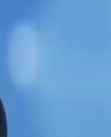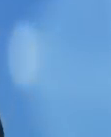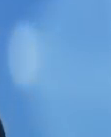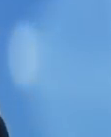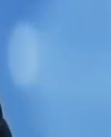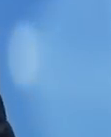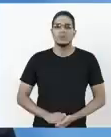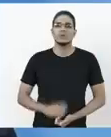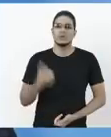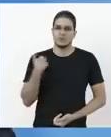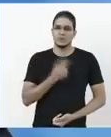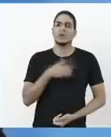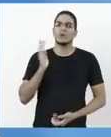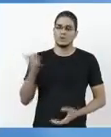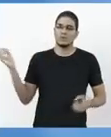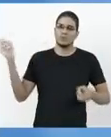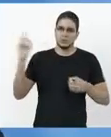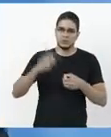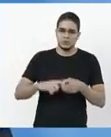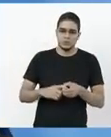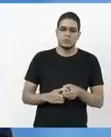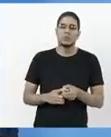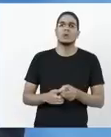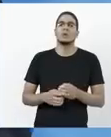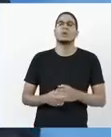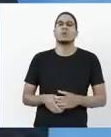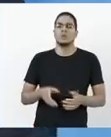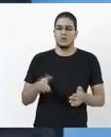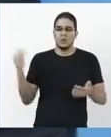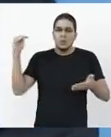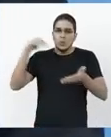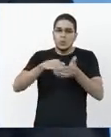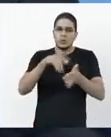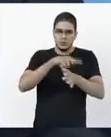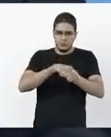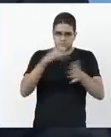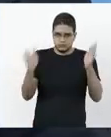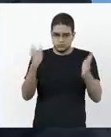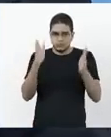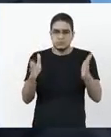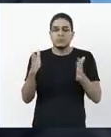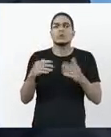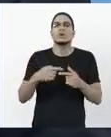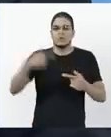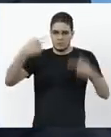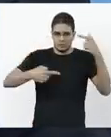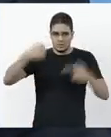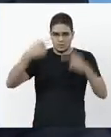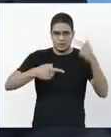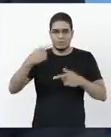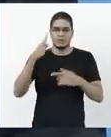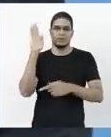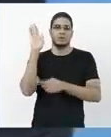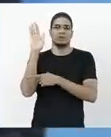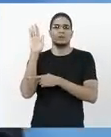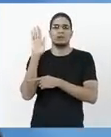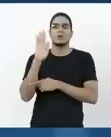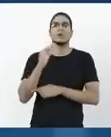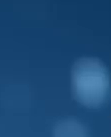Estamos de volta com o último bloco do debate entre candidatos à Prefeitura de Belém. Veja as regras do bloco.